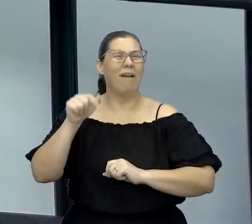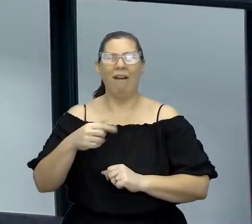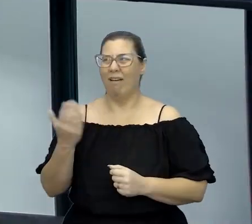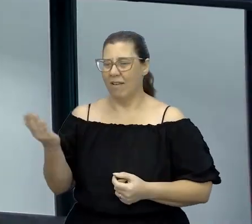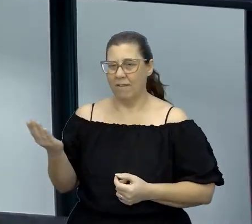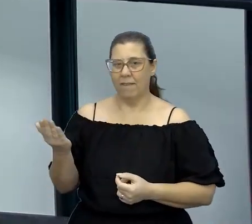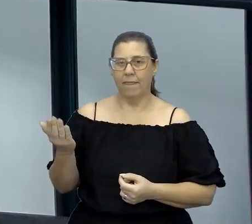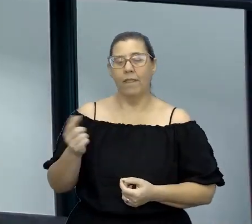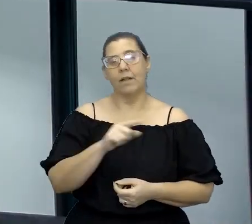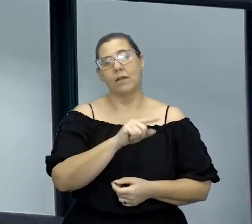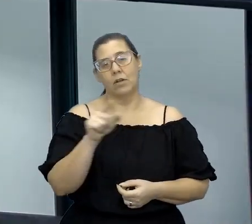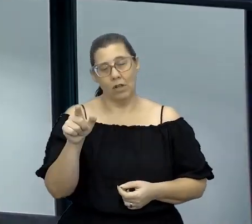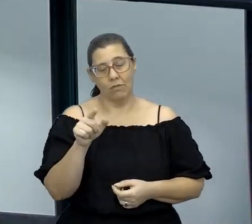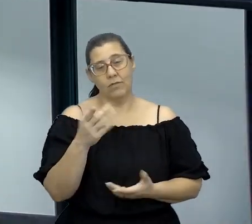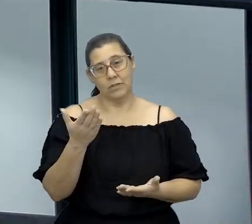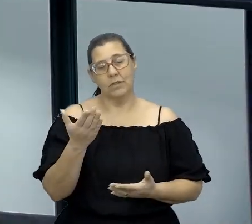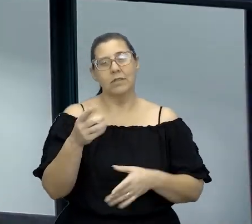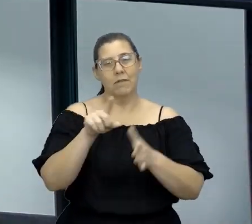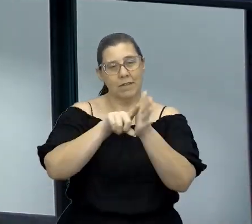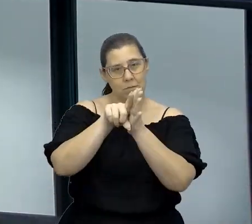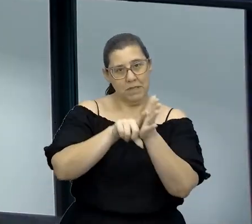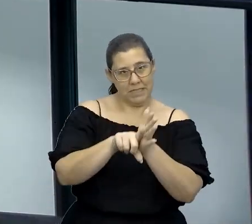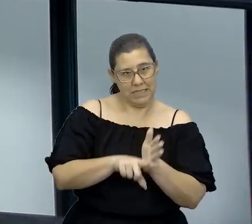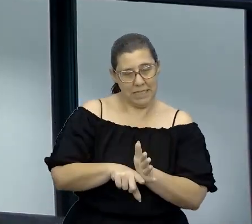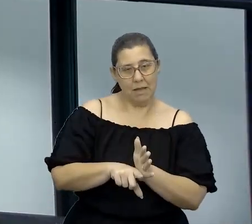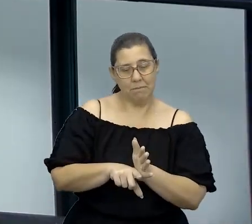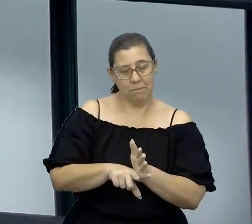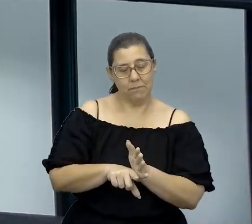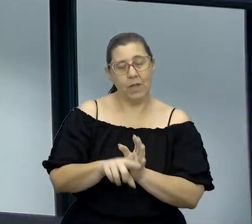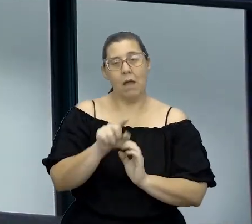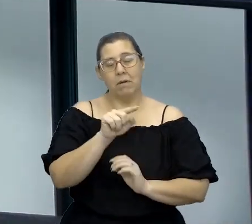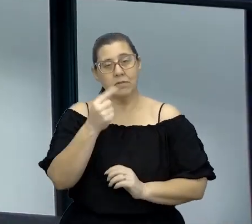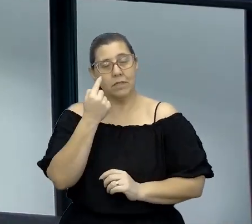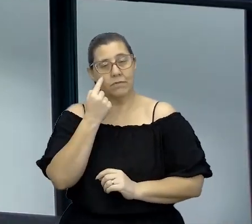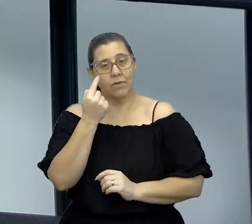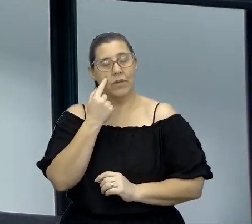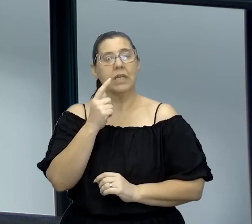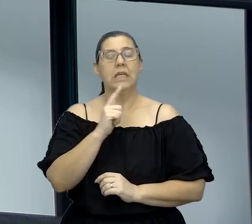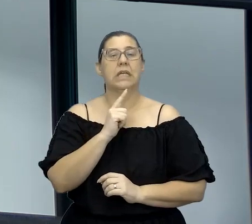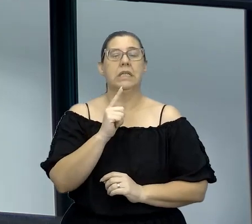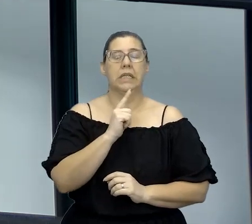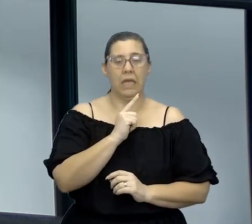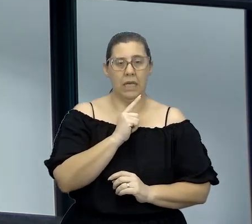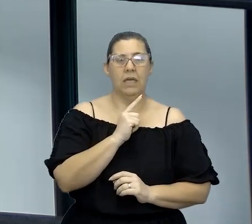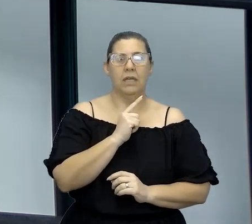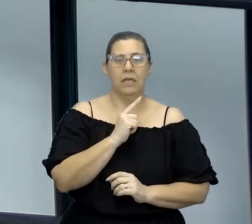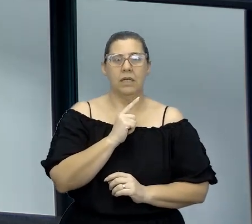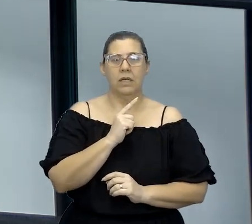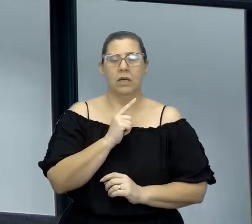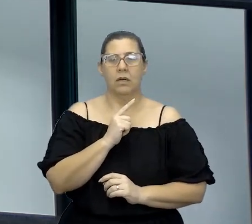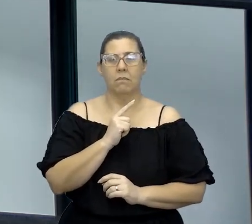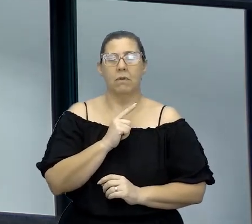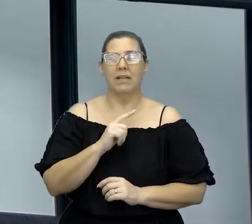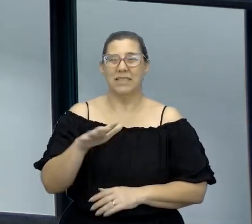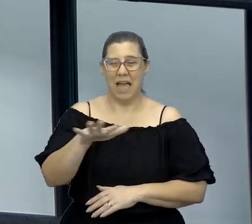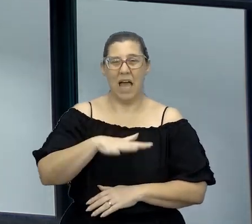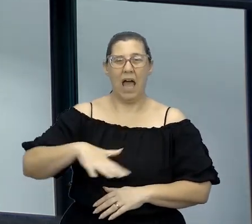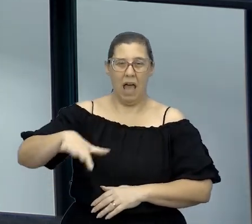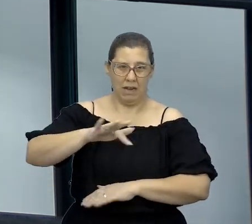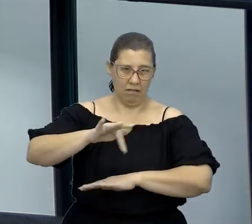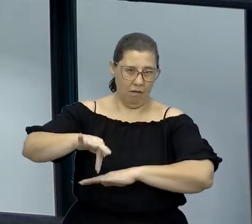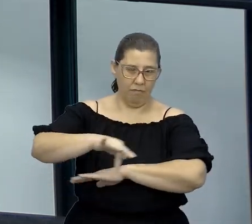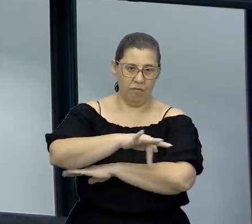eu deixo para vocês como pesquisa, mas daí vocês vão ver que tem a ver aí mais com física, né?